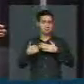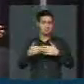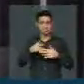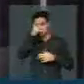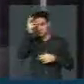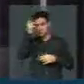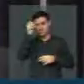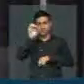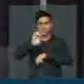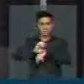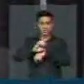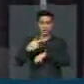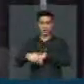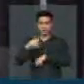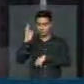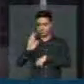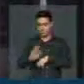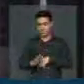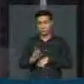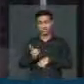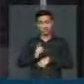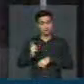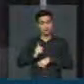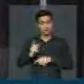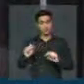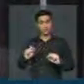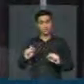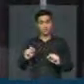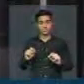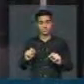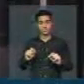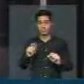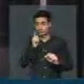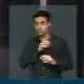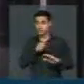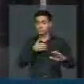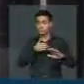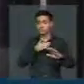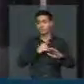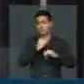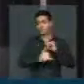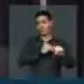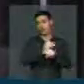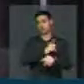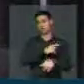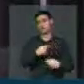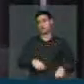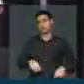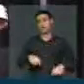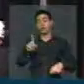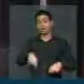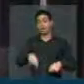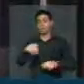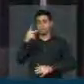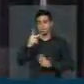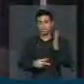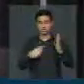municipais, estaduais do Brasil, tenham acesso à internet. É um projeto, nós estamos no